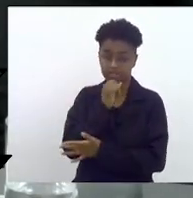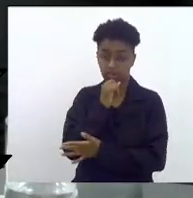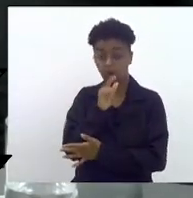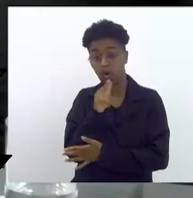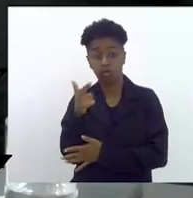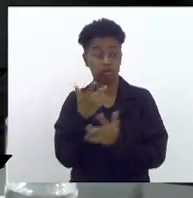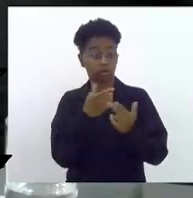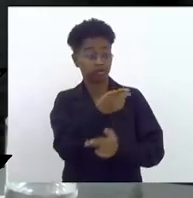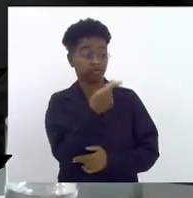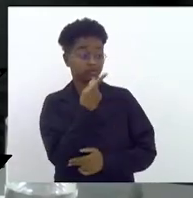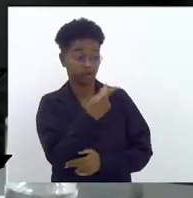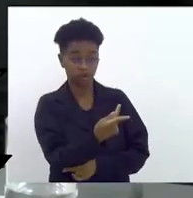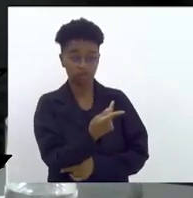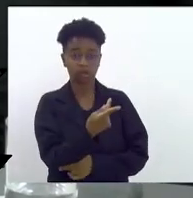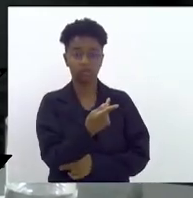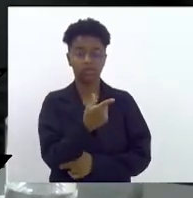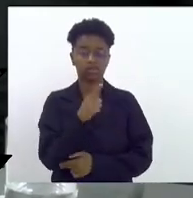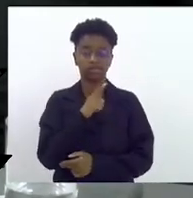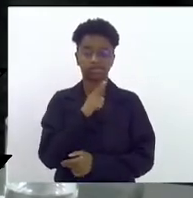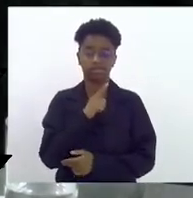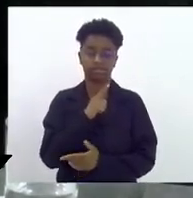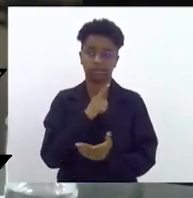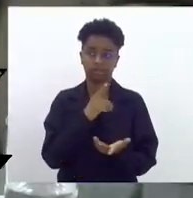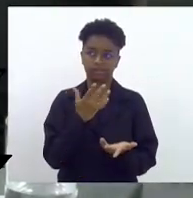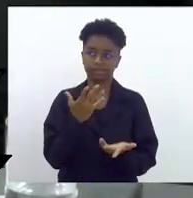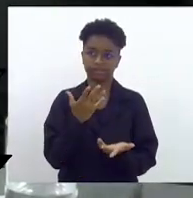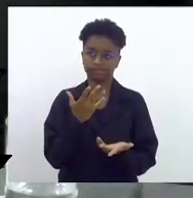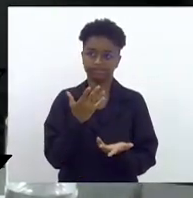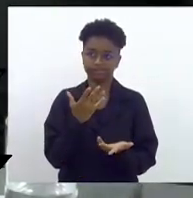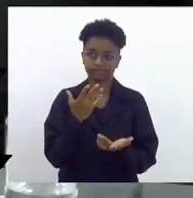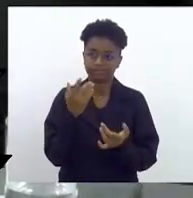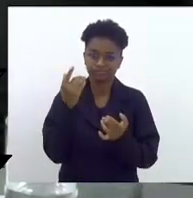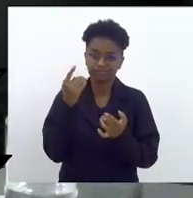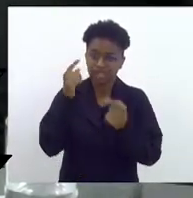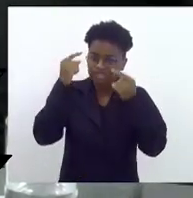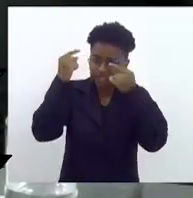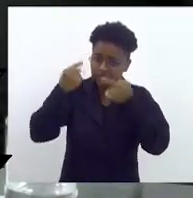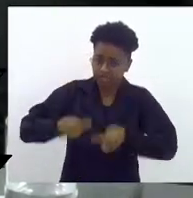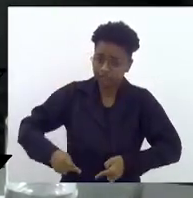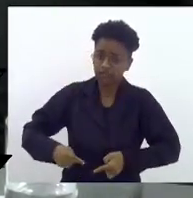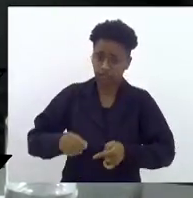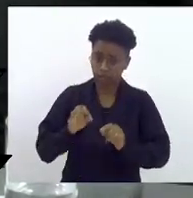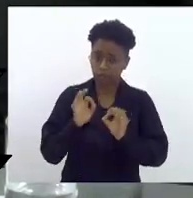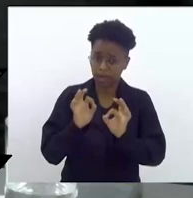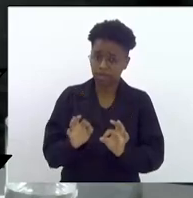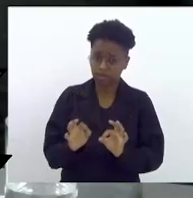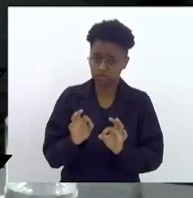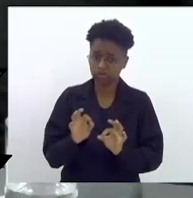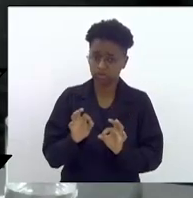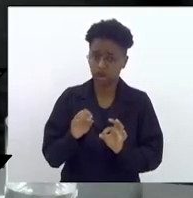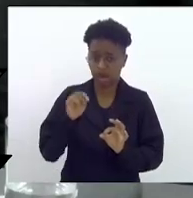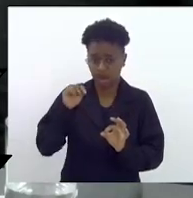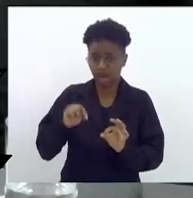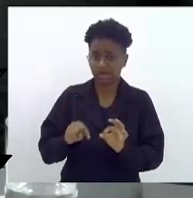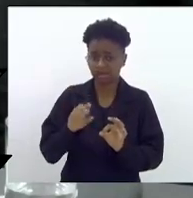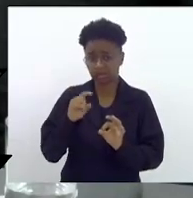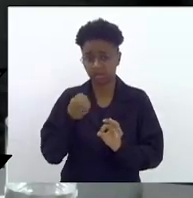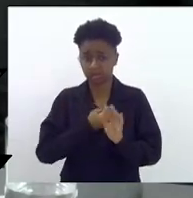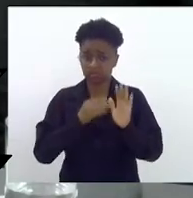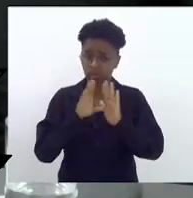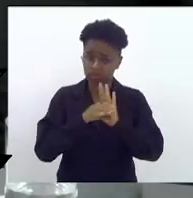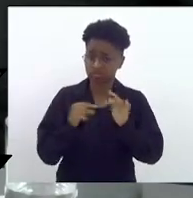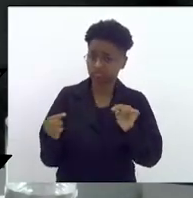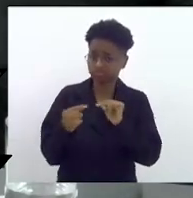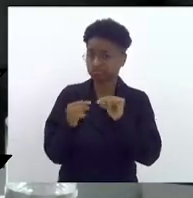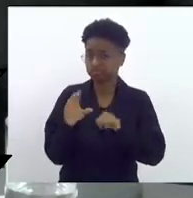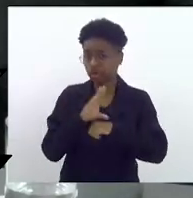como esse que vossa excelência acabou de citar que são absolutamente desafiadores para nossa para o nosso conceito de constitucionalidade